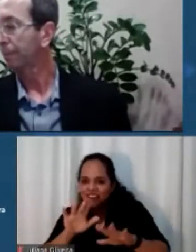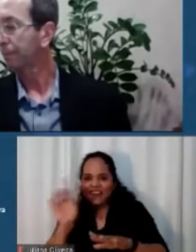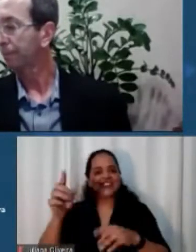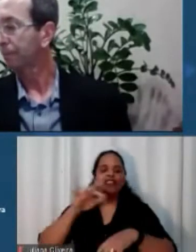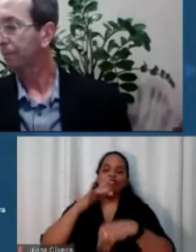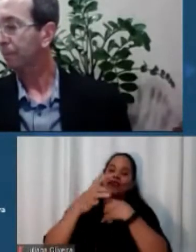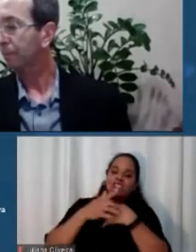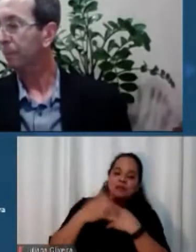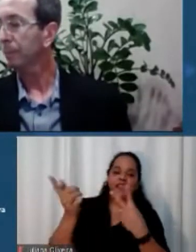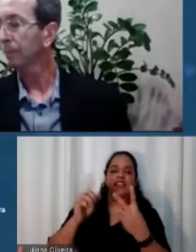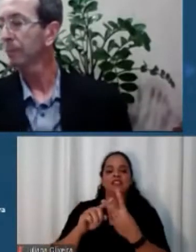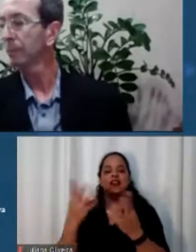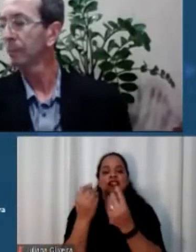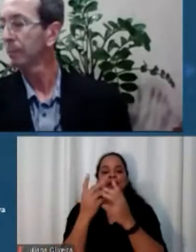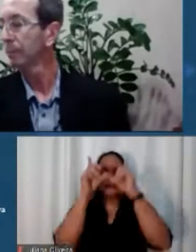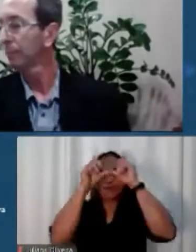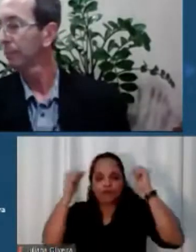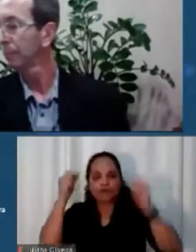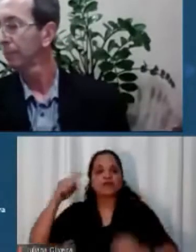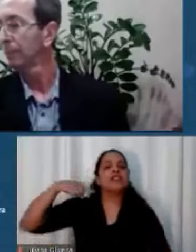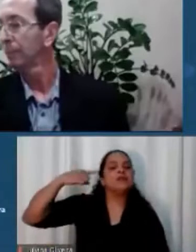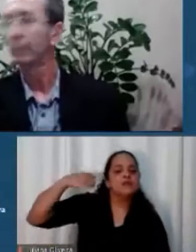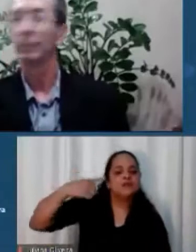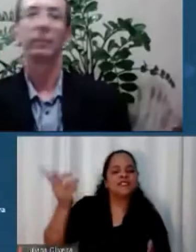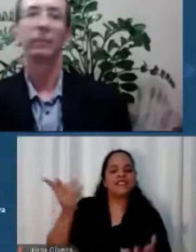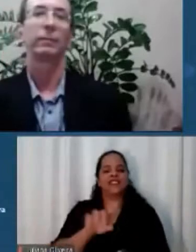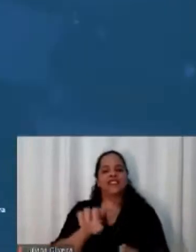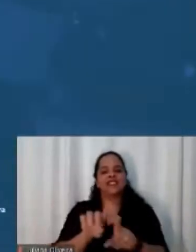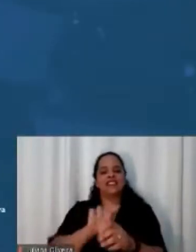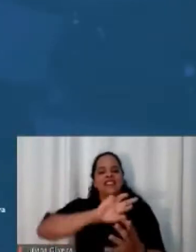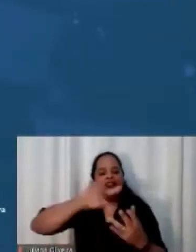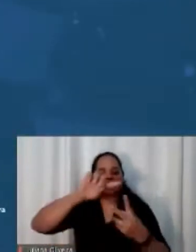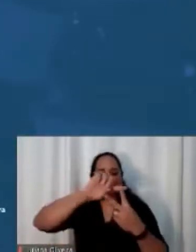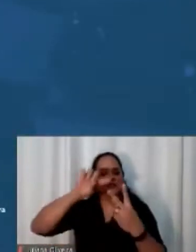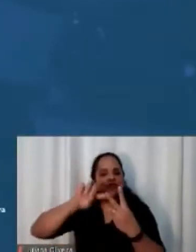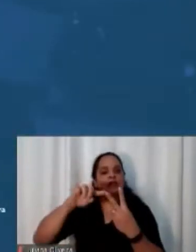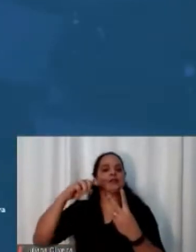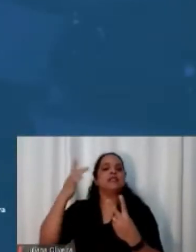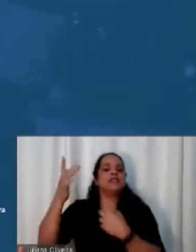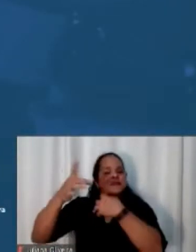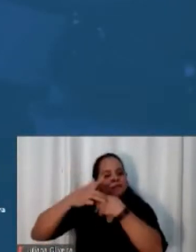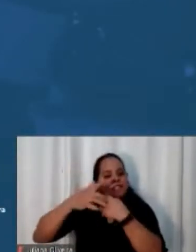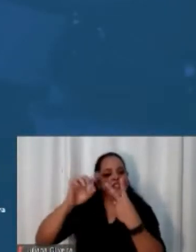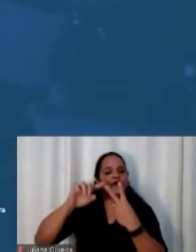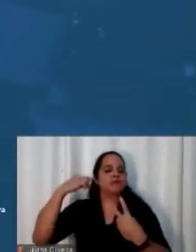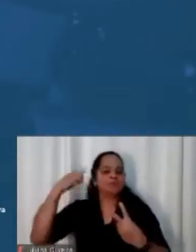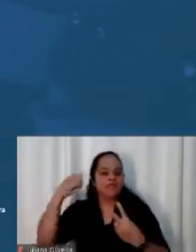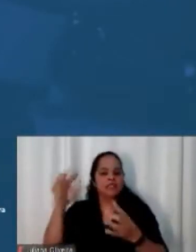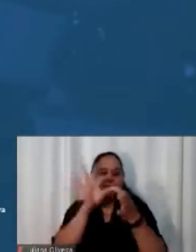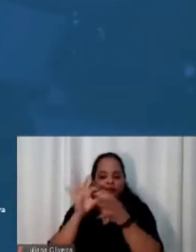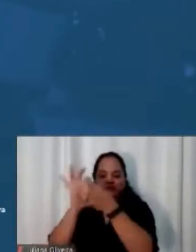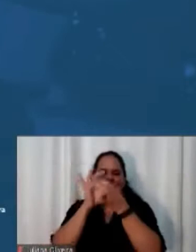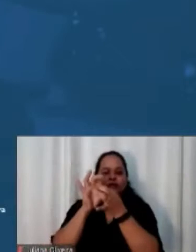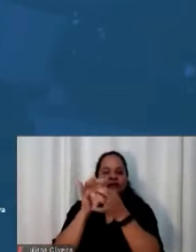muitos advogados, e essas duas áreas precisam confluir para poder nós termos bom resultado. Eu vou